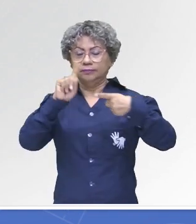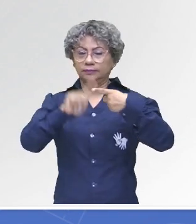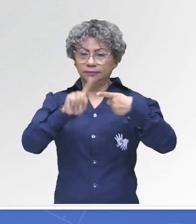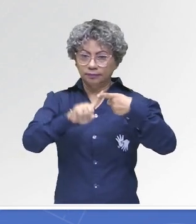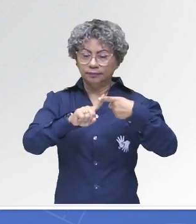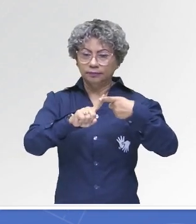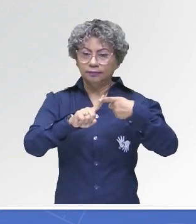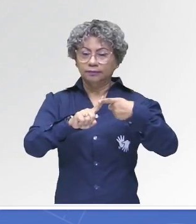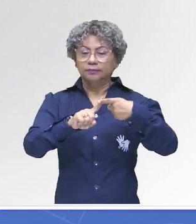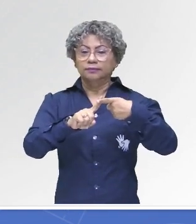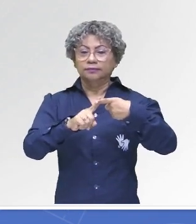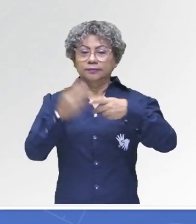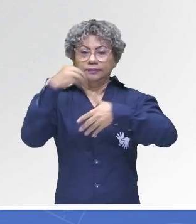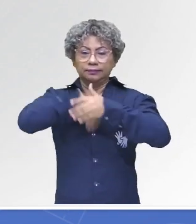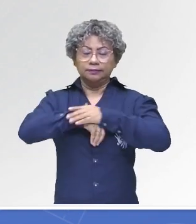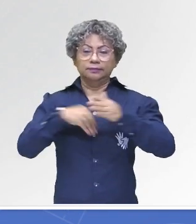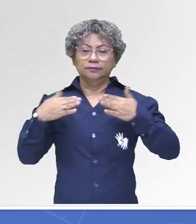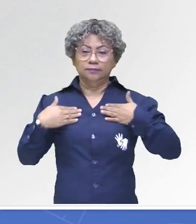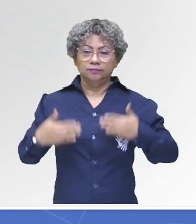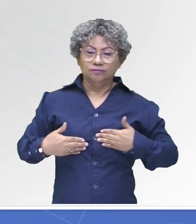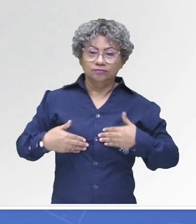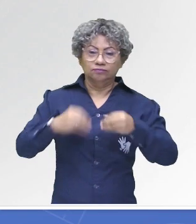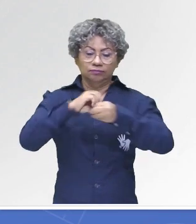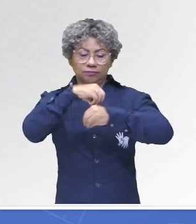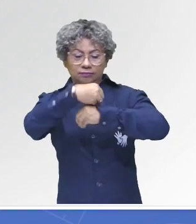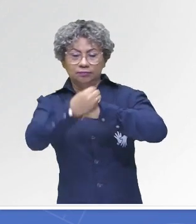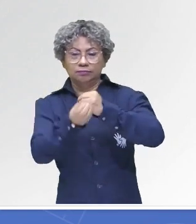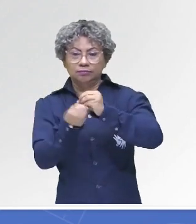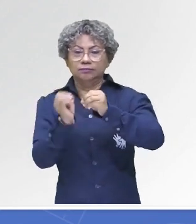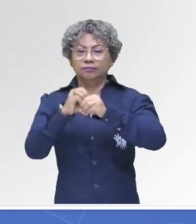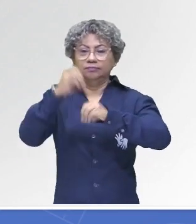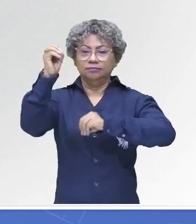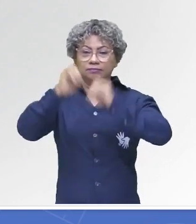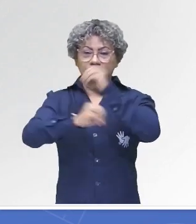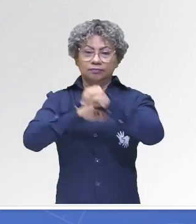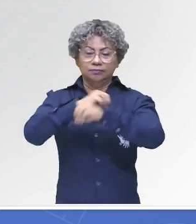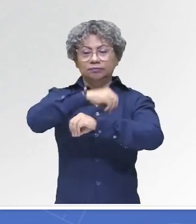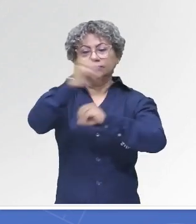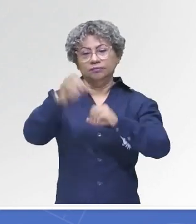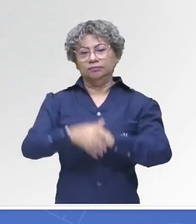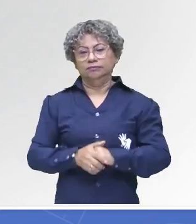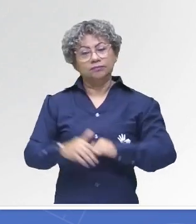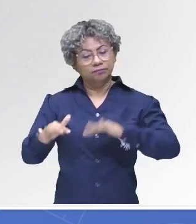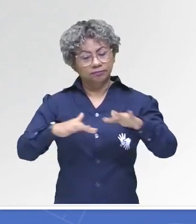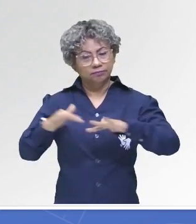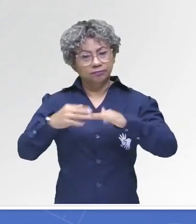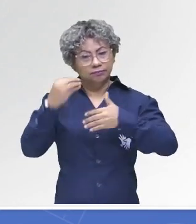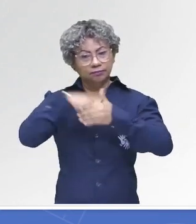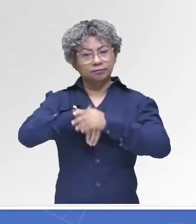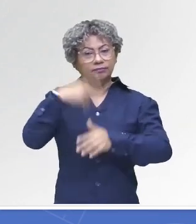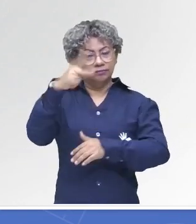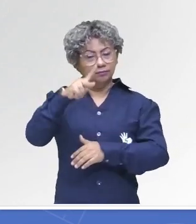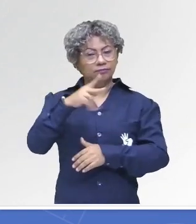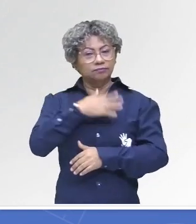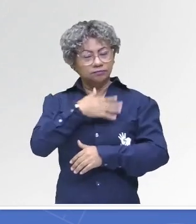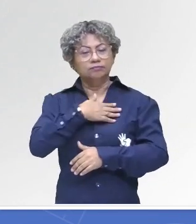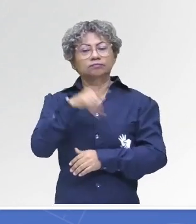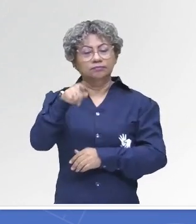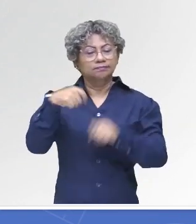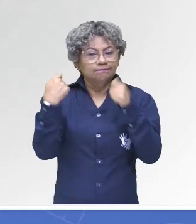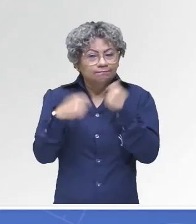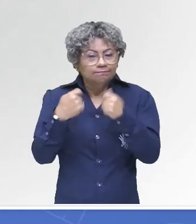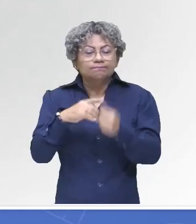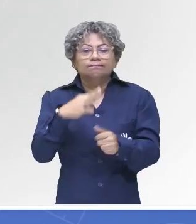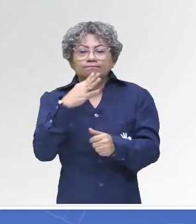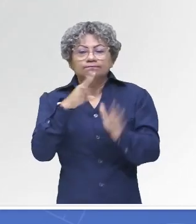é importante você fixar esses dois conceitos. Física não é só conta. Na física você precisa entender os